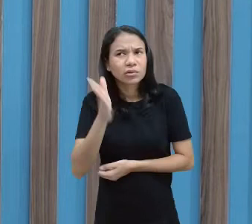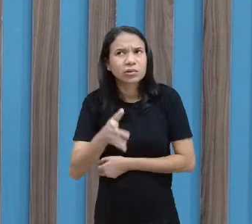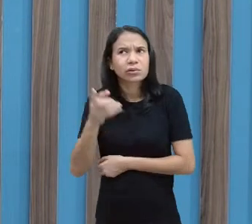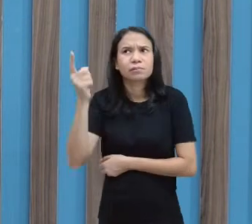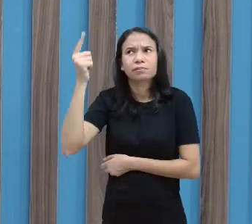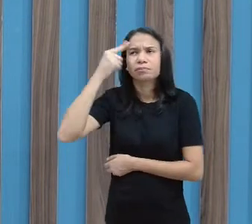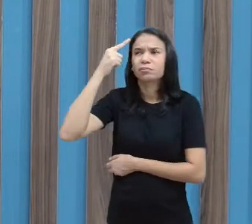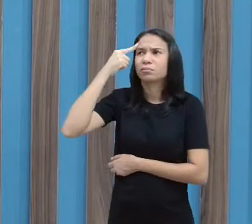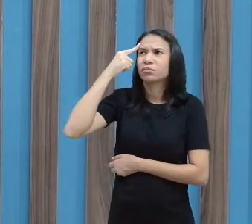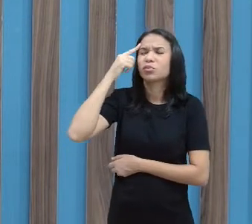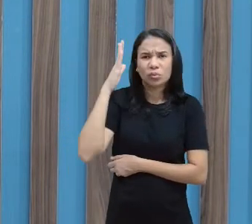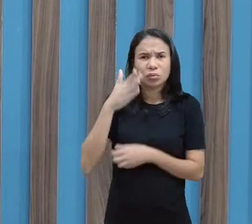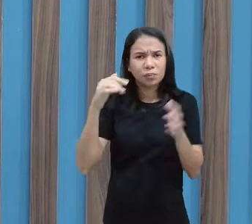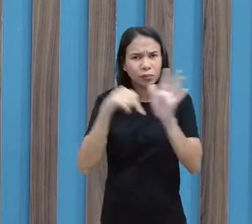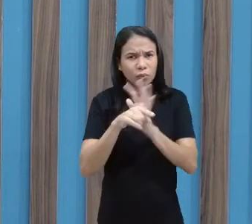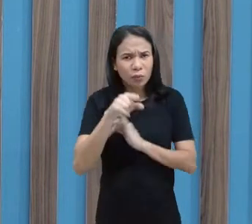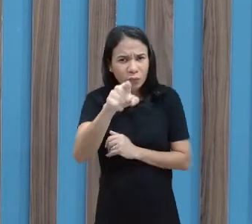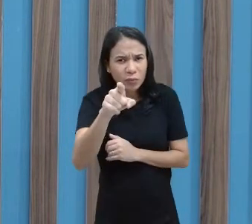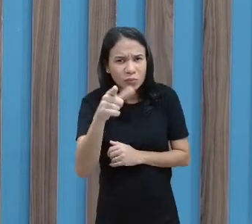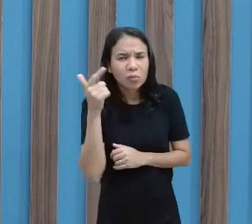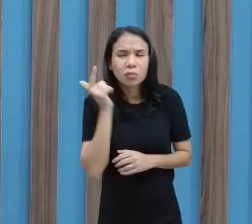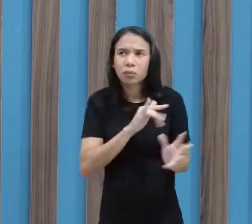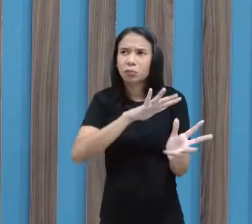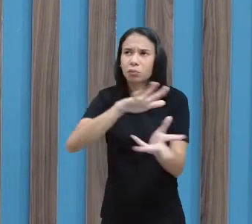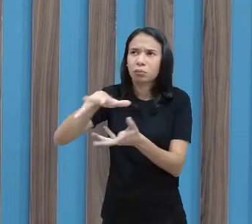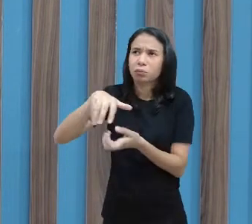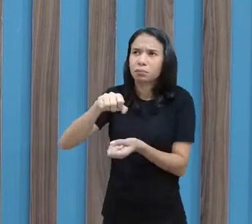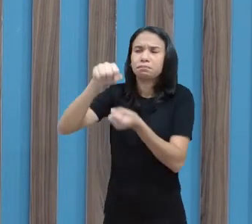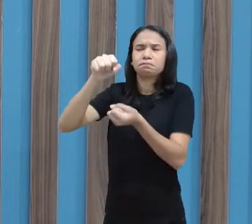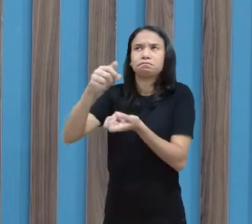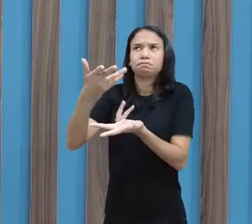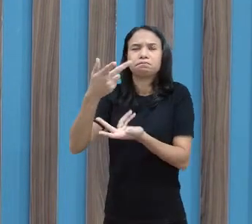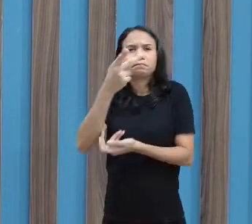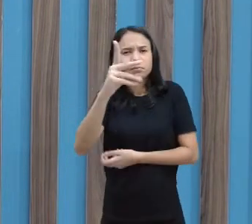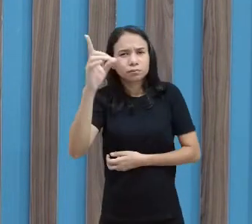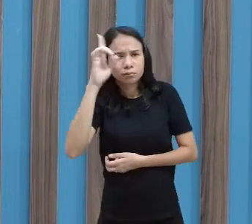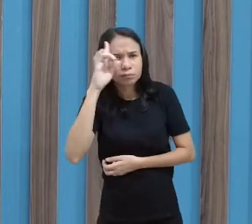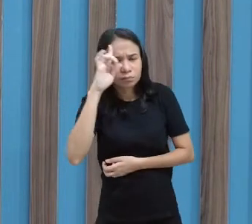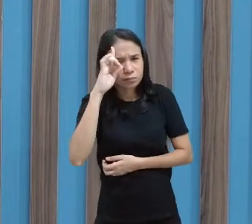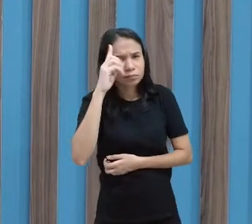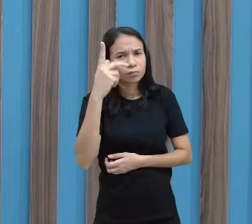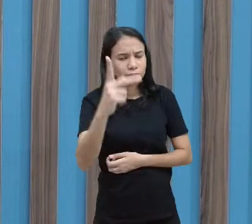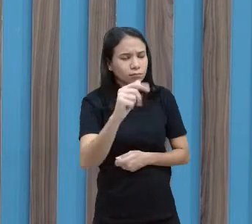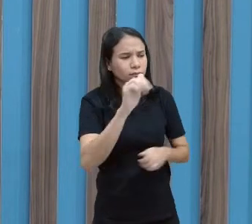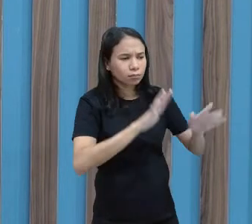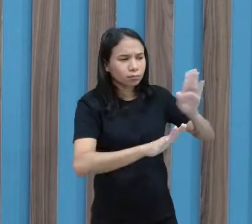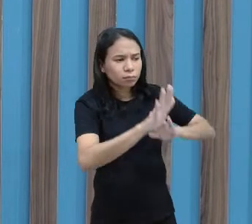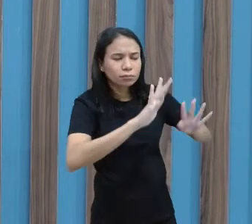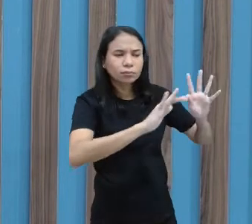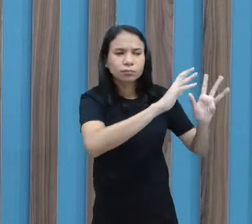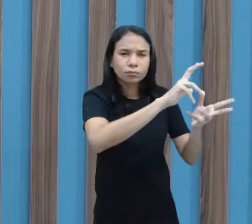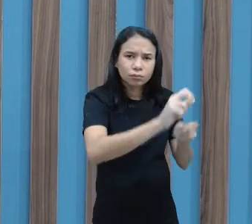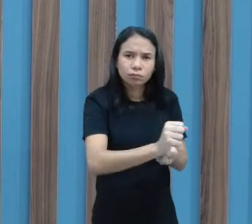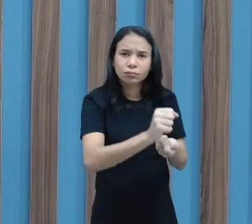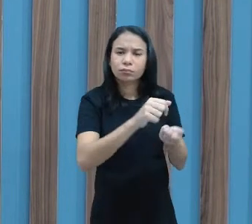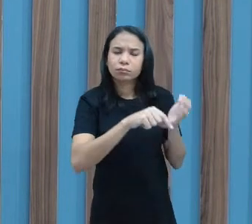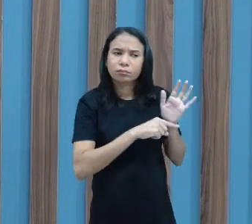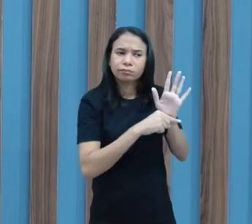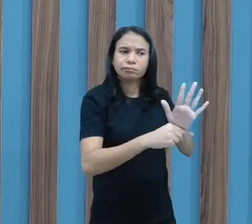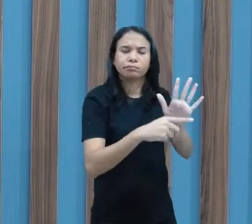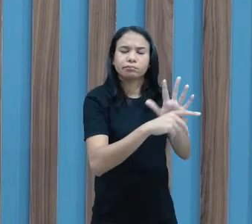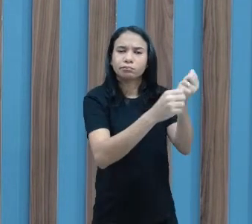questionou se você é sustentável, se você toma alguma atitude no seu dia a dia que é sustentável, que ajuda a